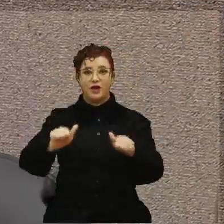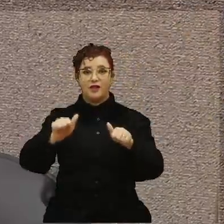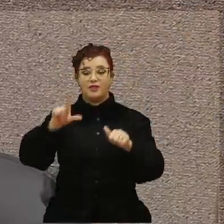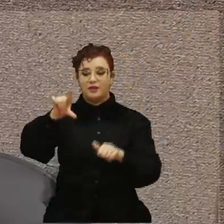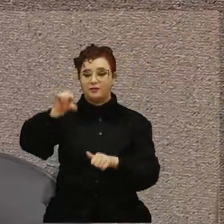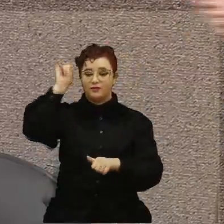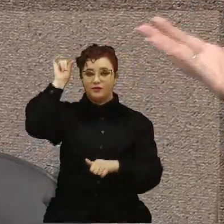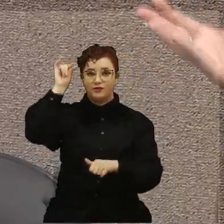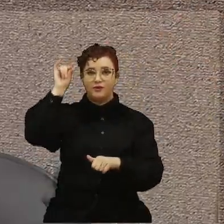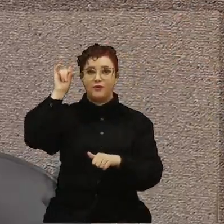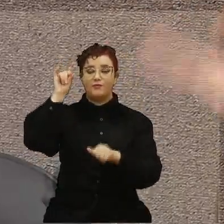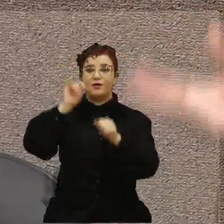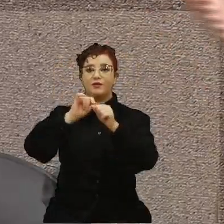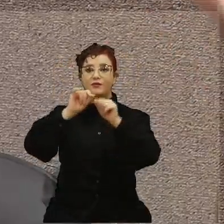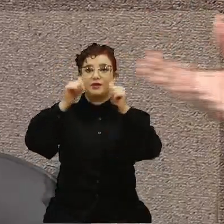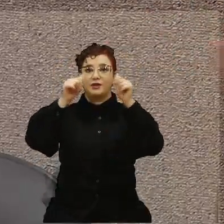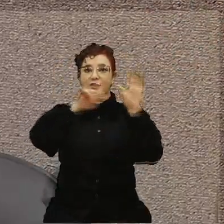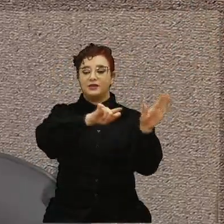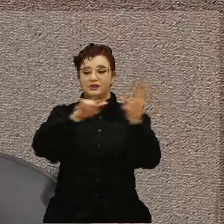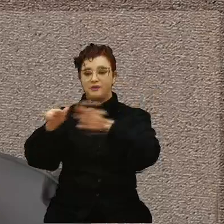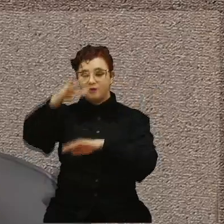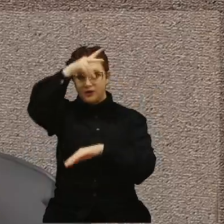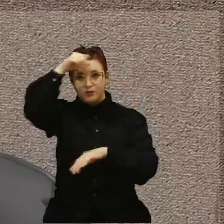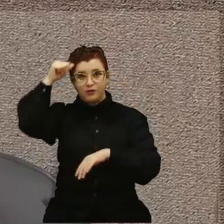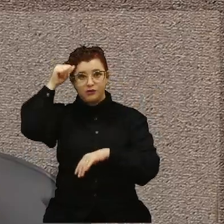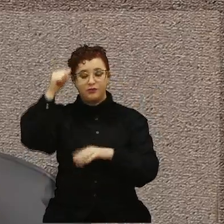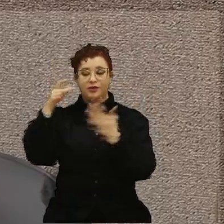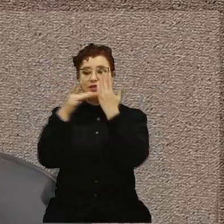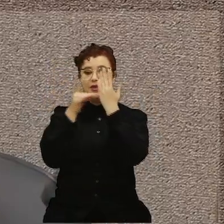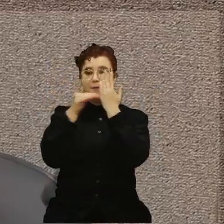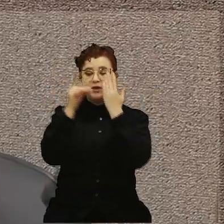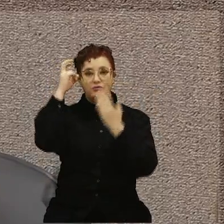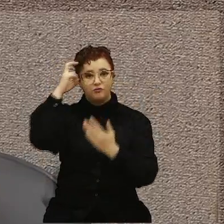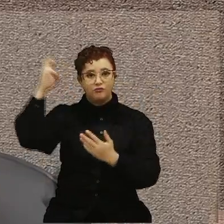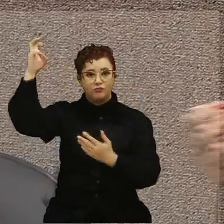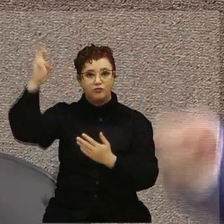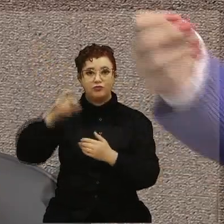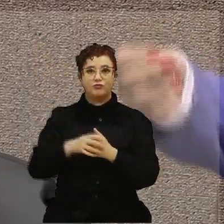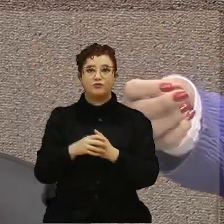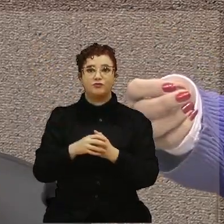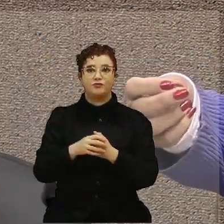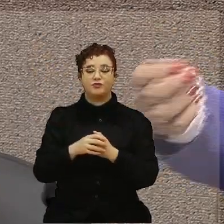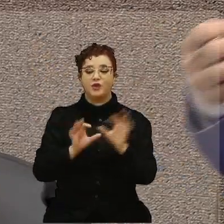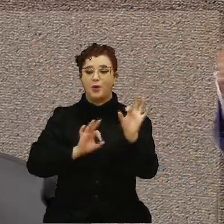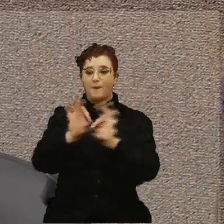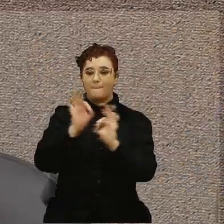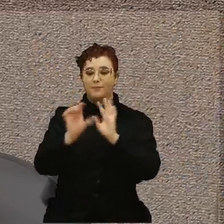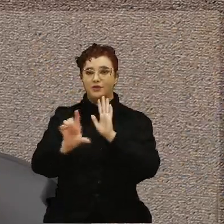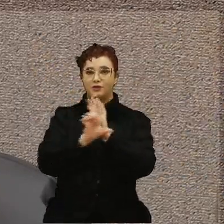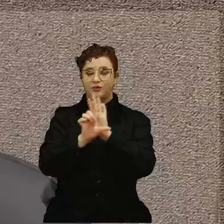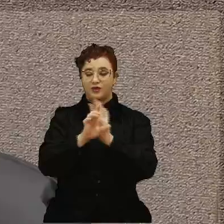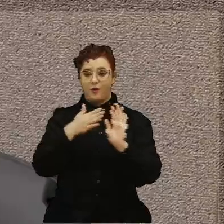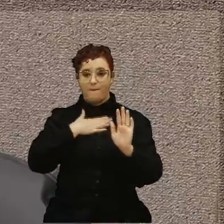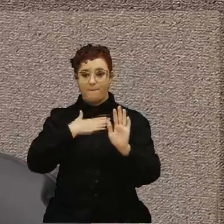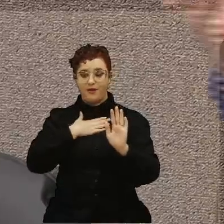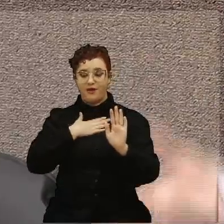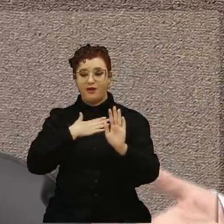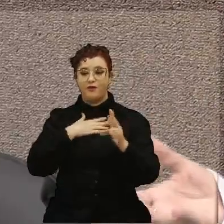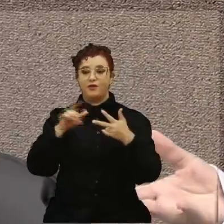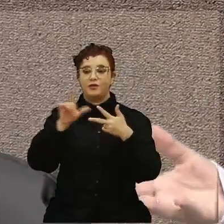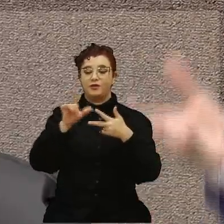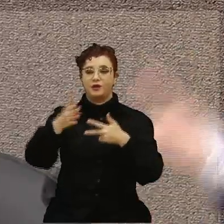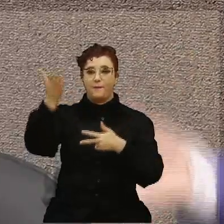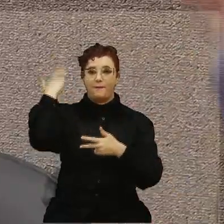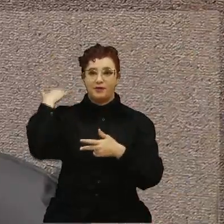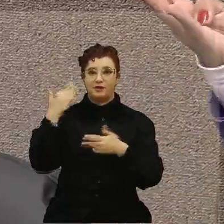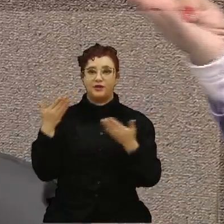selecionado para ilustrar a Semana Municipal das Altas Habilidades de Superdotação. Esse que foi um projeto de lei meu na legislatura anterior, uma